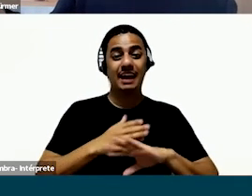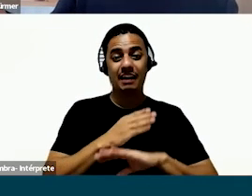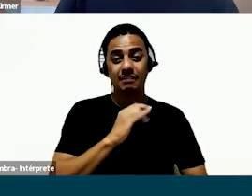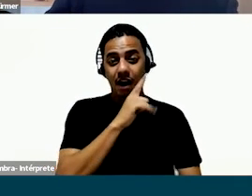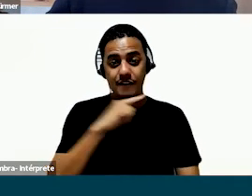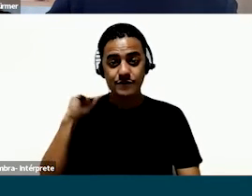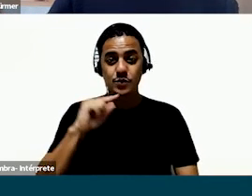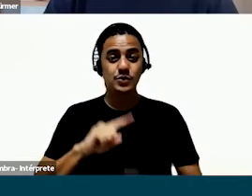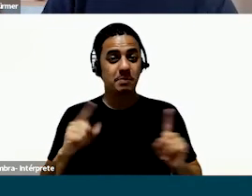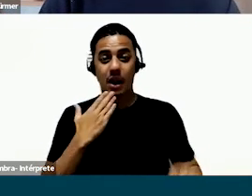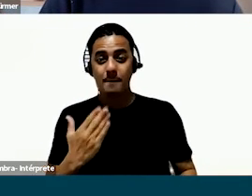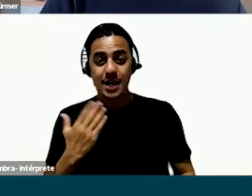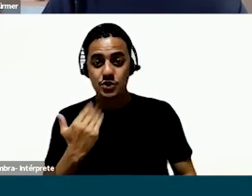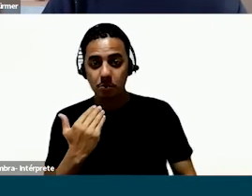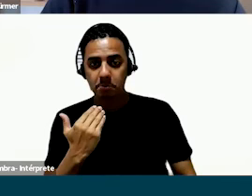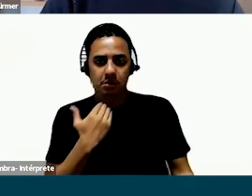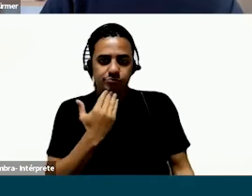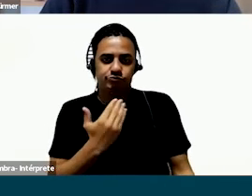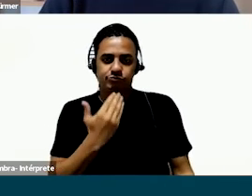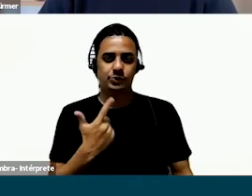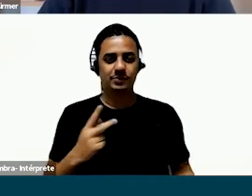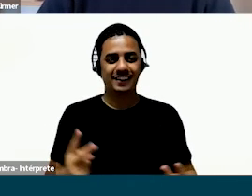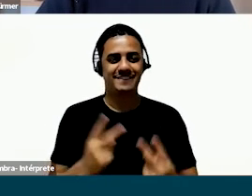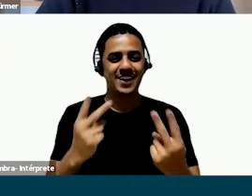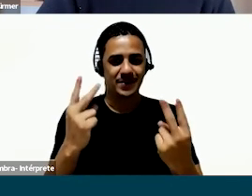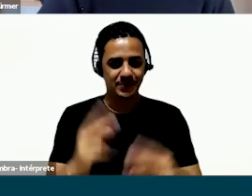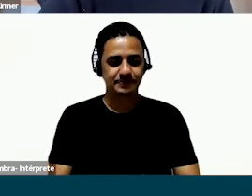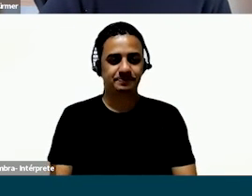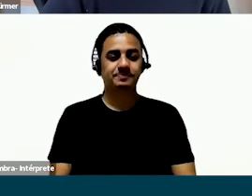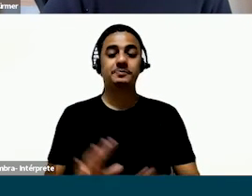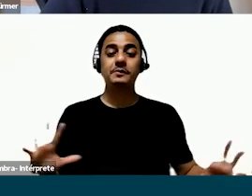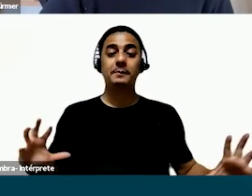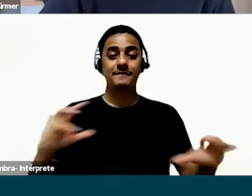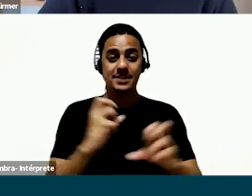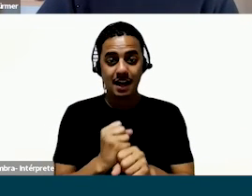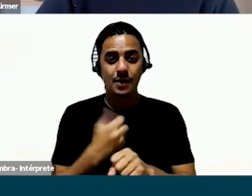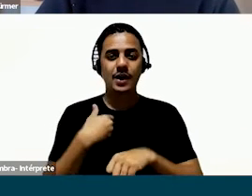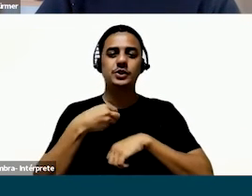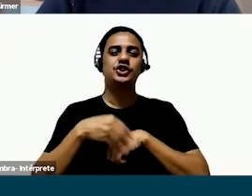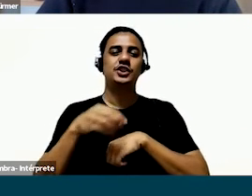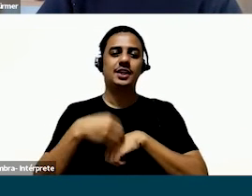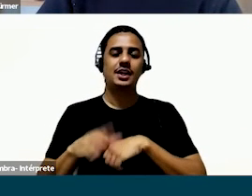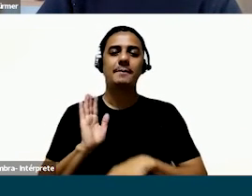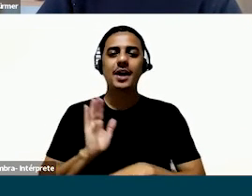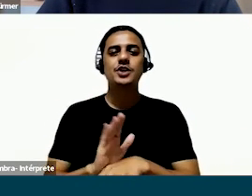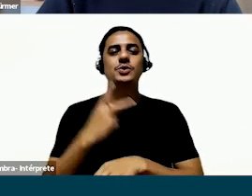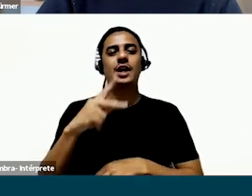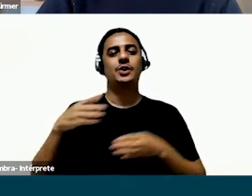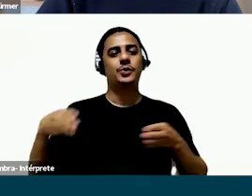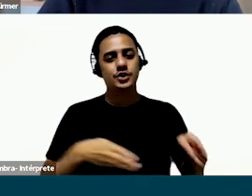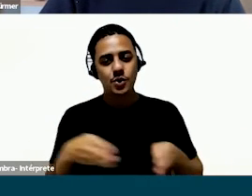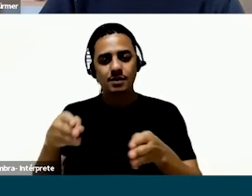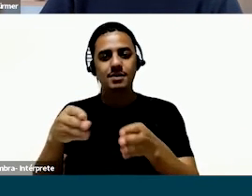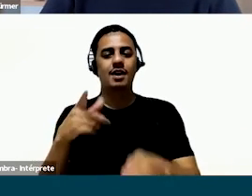entrar no iFood se você não fizer o pedido de comida. Para a gente fechar essa parte de definir as métricas, eu quero trazer algumas dicas